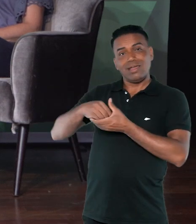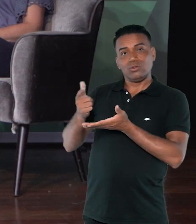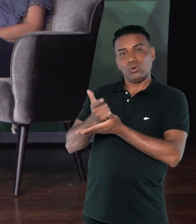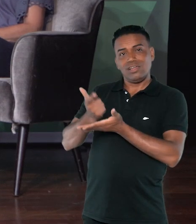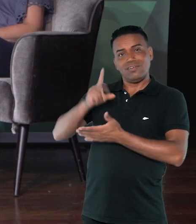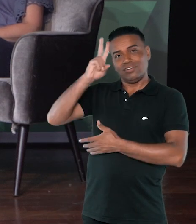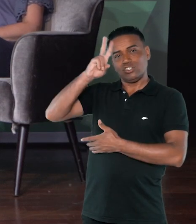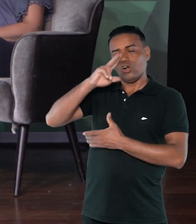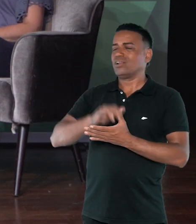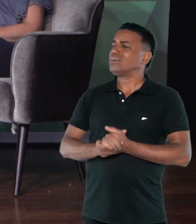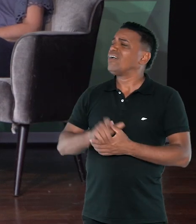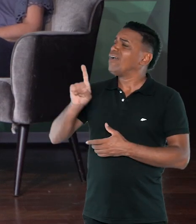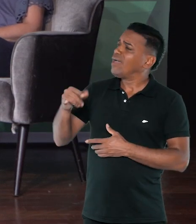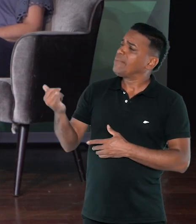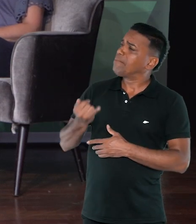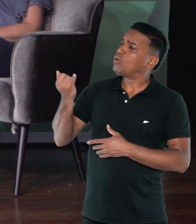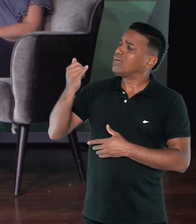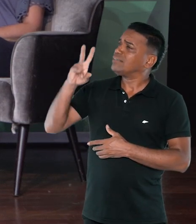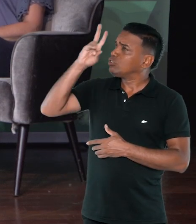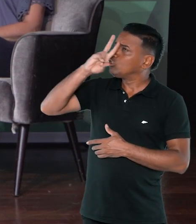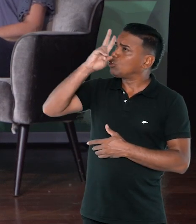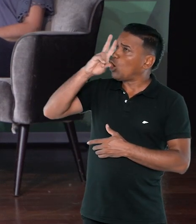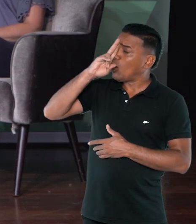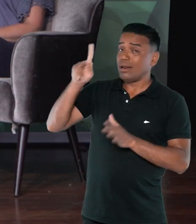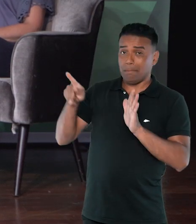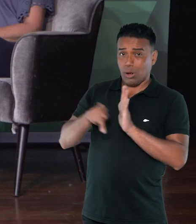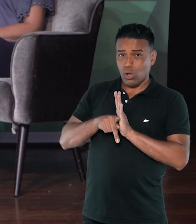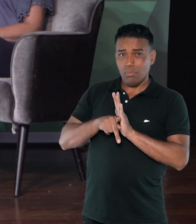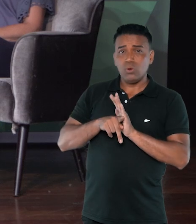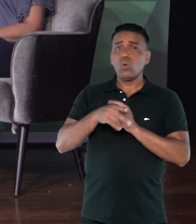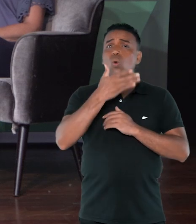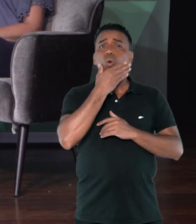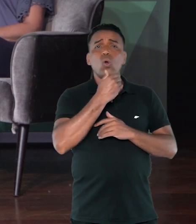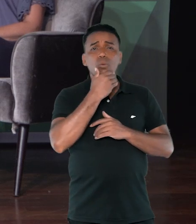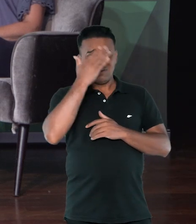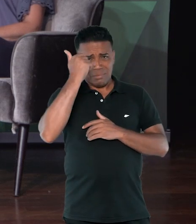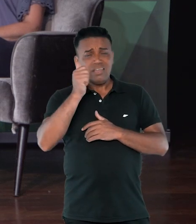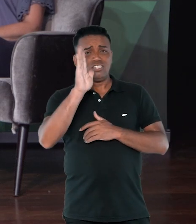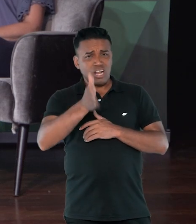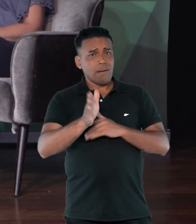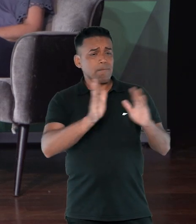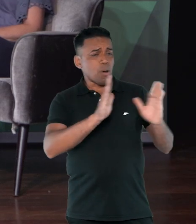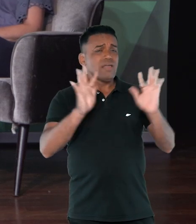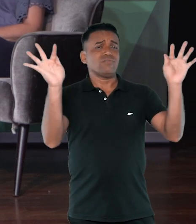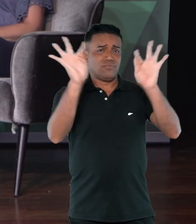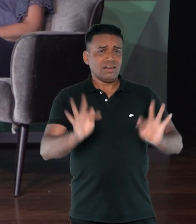feliz, né? Sim. E ele falou, nossa, era isso mesmo. Você me descreveu